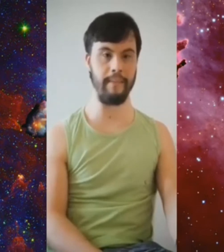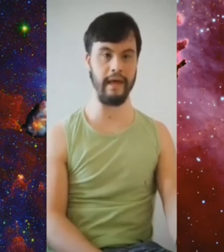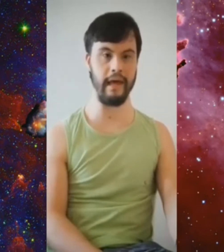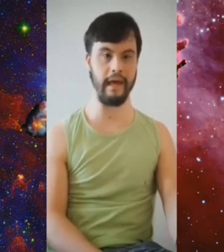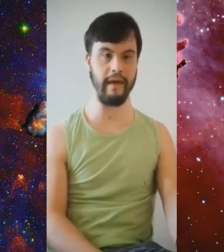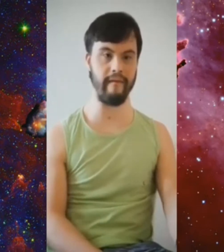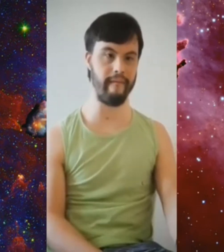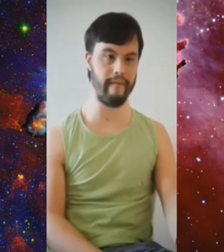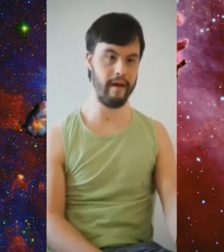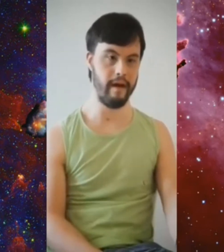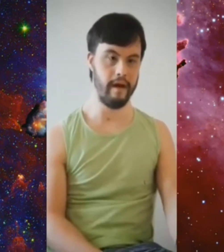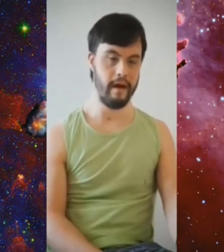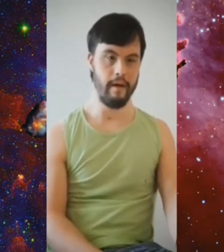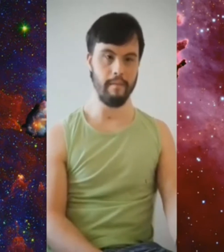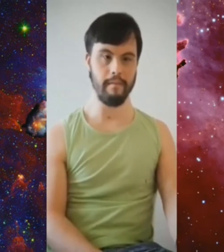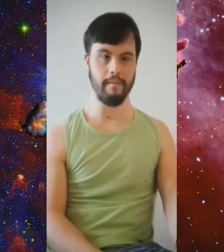sempre